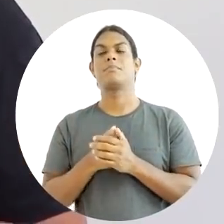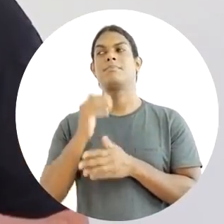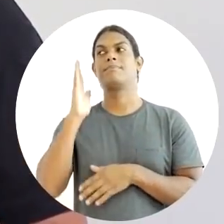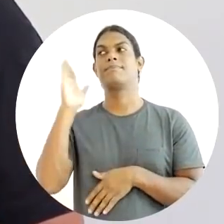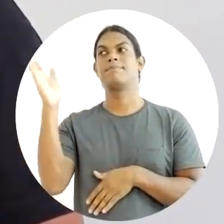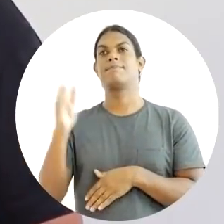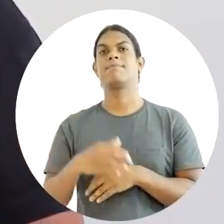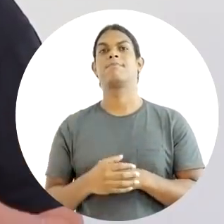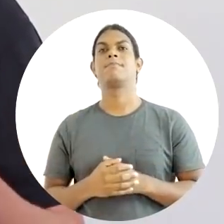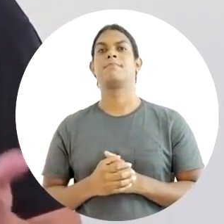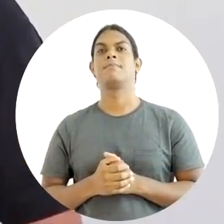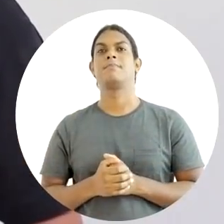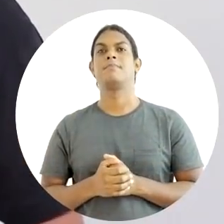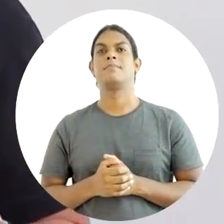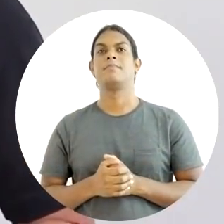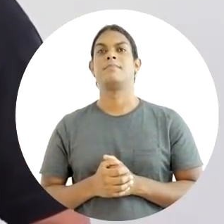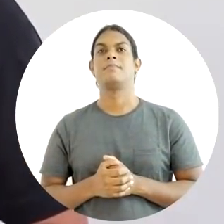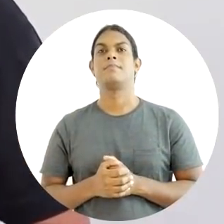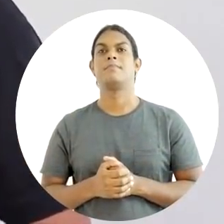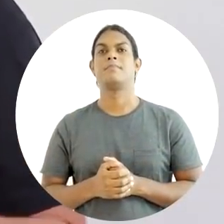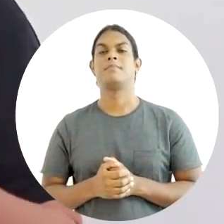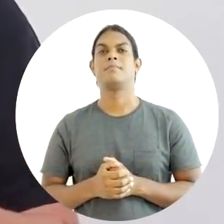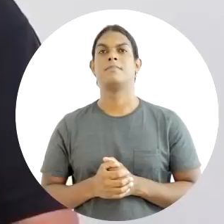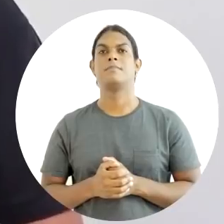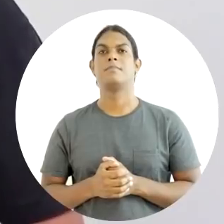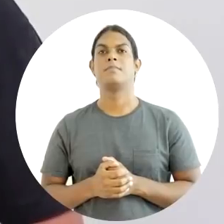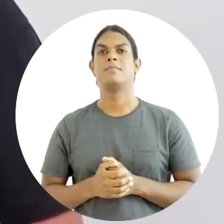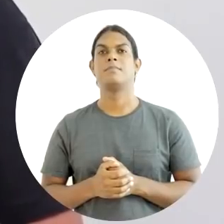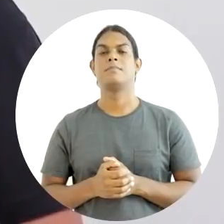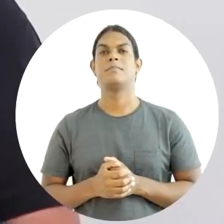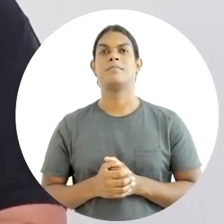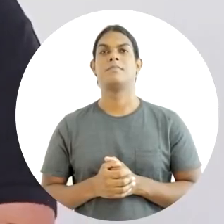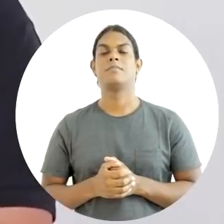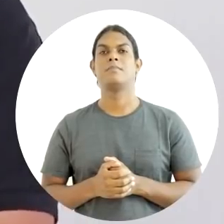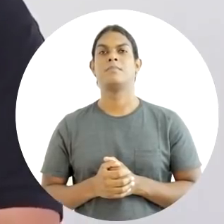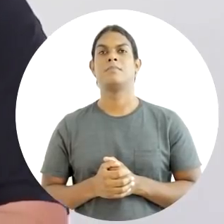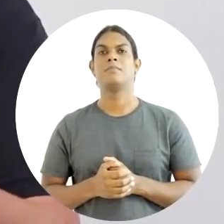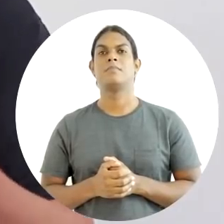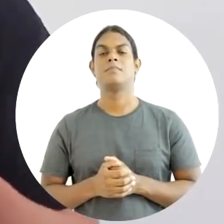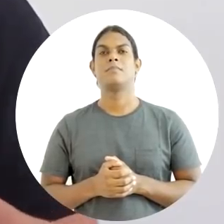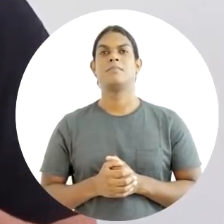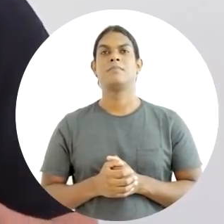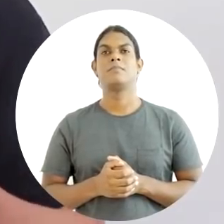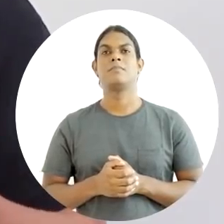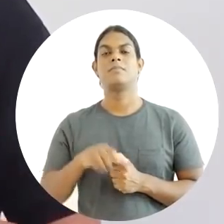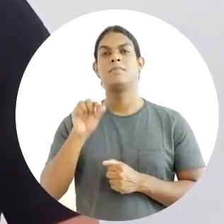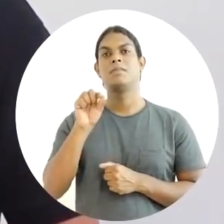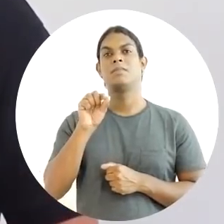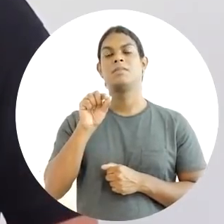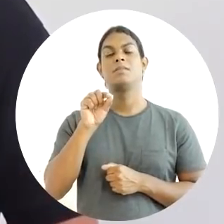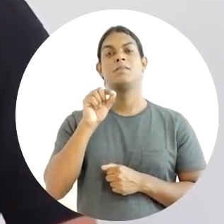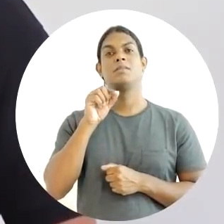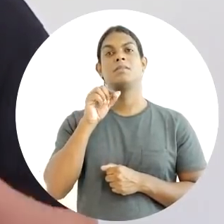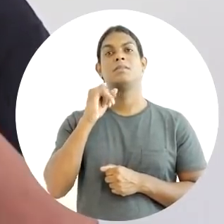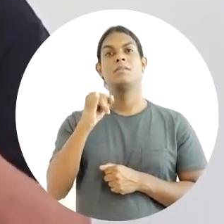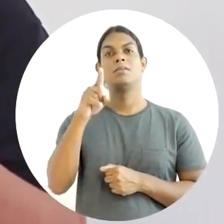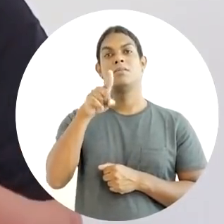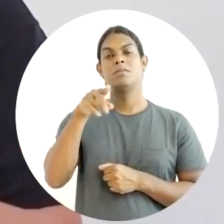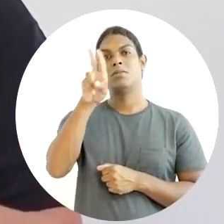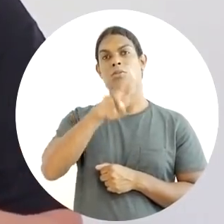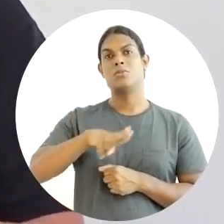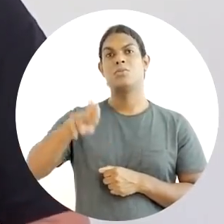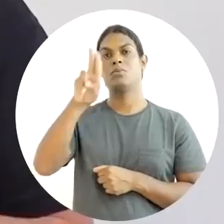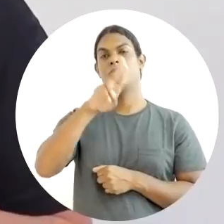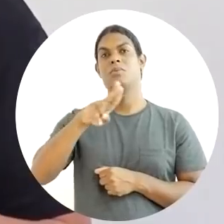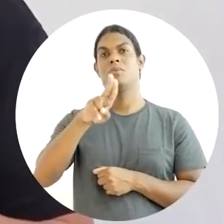comfortable. Comfortable. Como a gente sabe, comfortable, confortável. Se você colocar o prefixo uncomfortable,